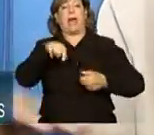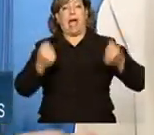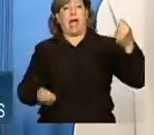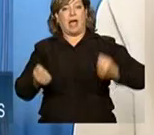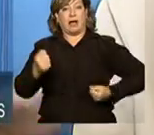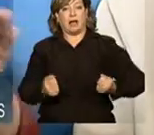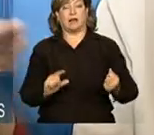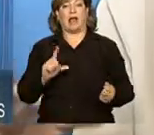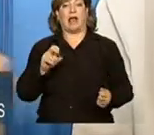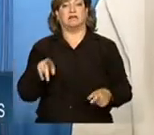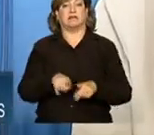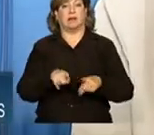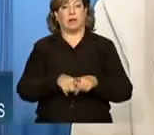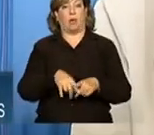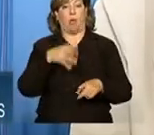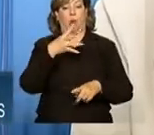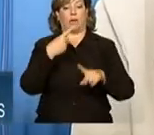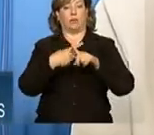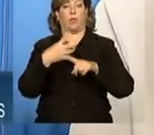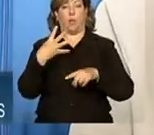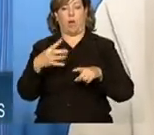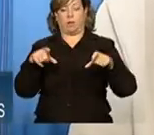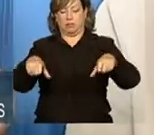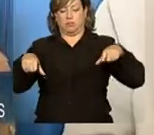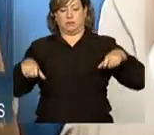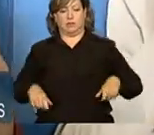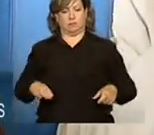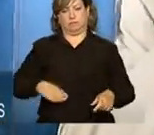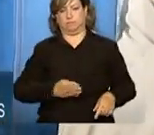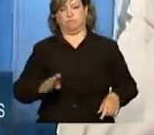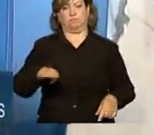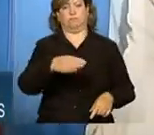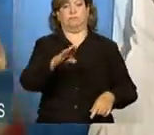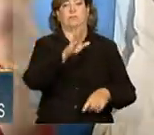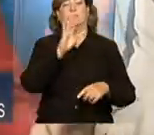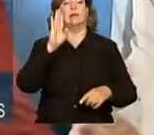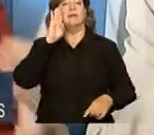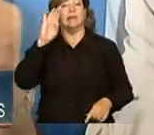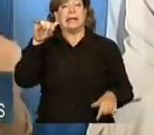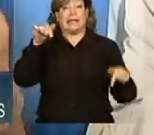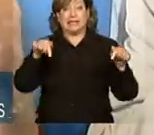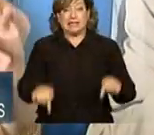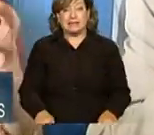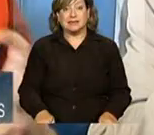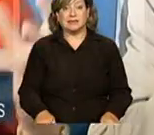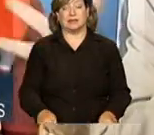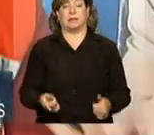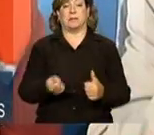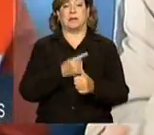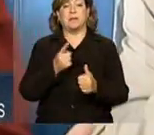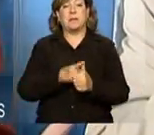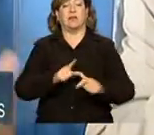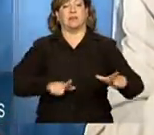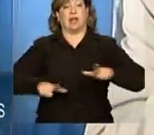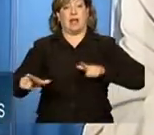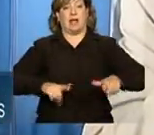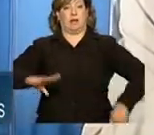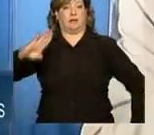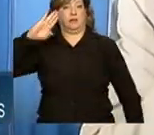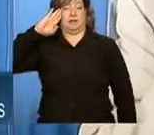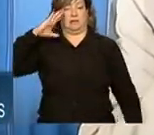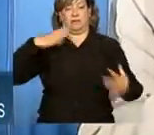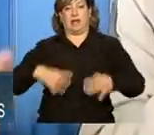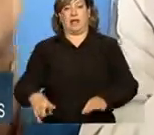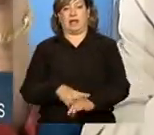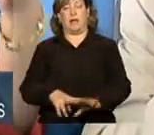passam 4x4 com tração nas quatro rodas, né? Isso é uma primeira ação do Exército. Mas o